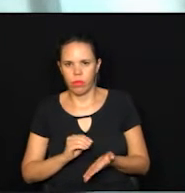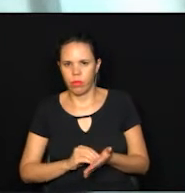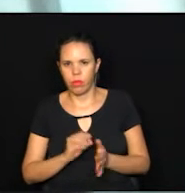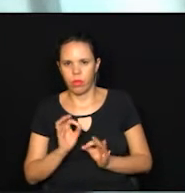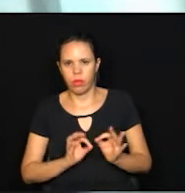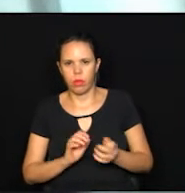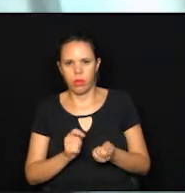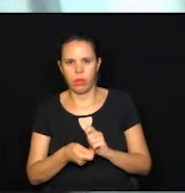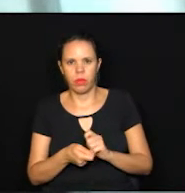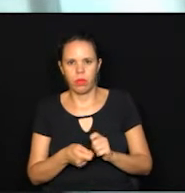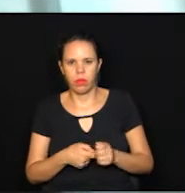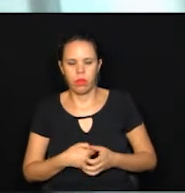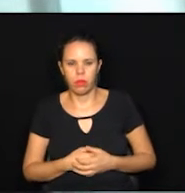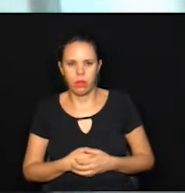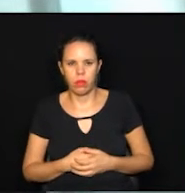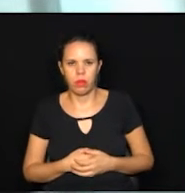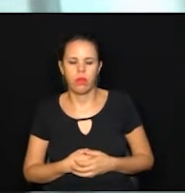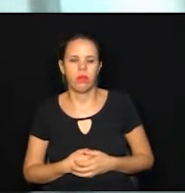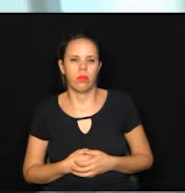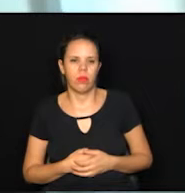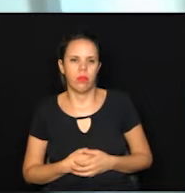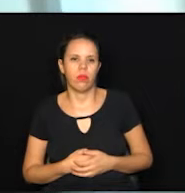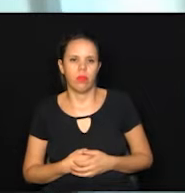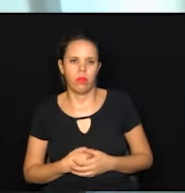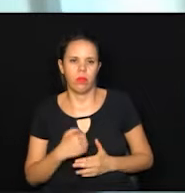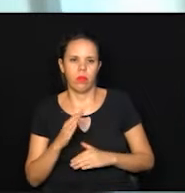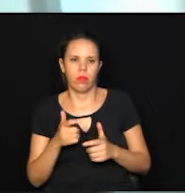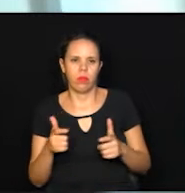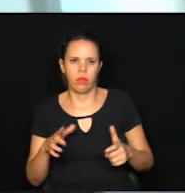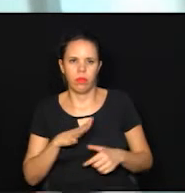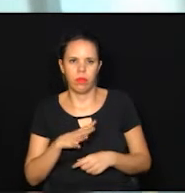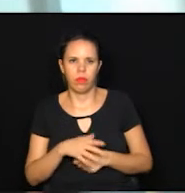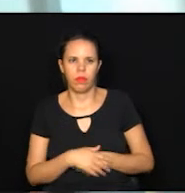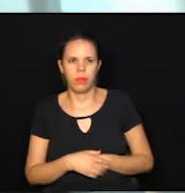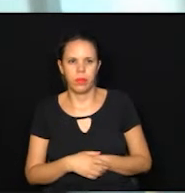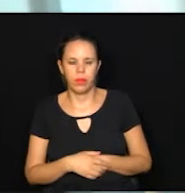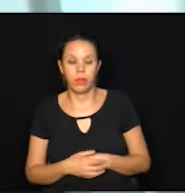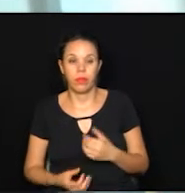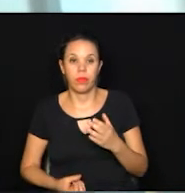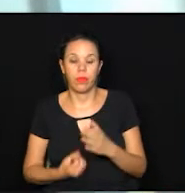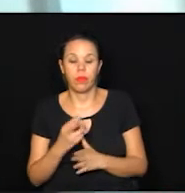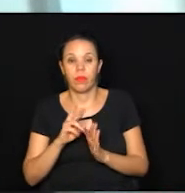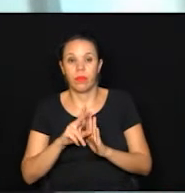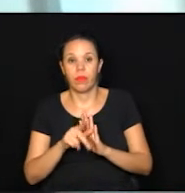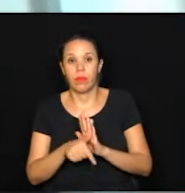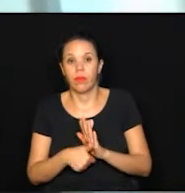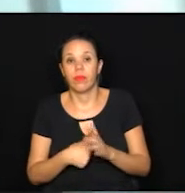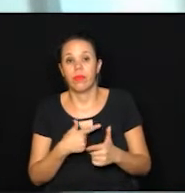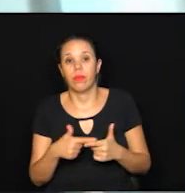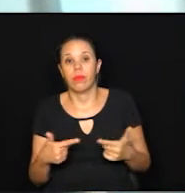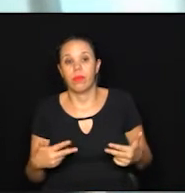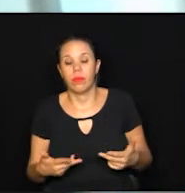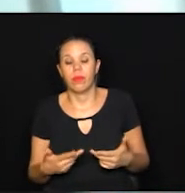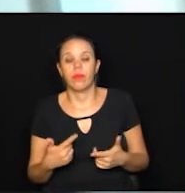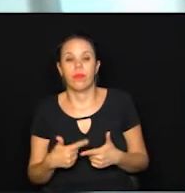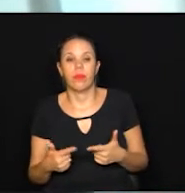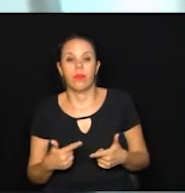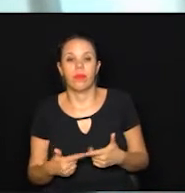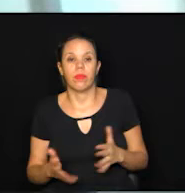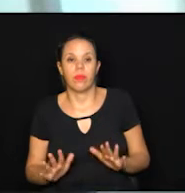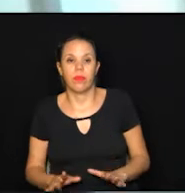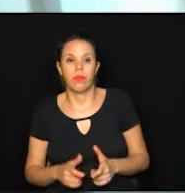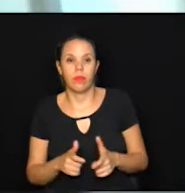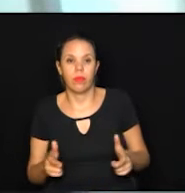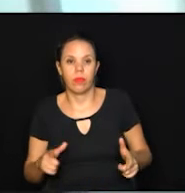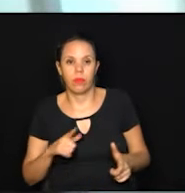planejamento no crescimento e no desenvolvimento da cidade, gerando diversos tipos de vulnerabilidades. Esse